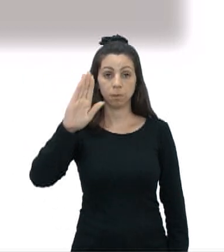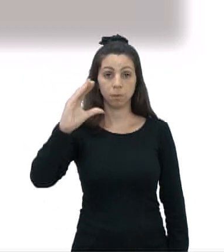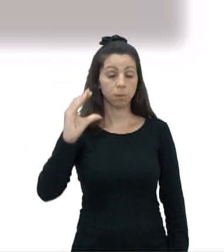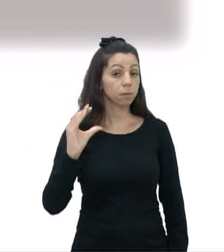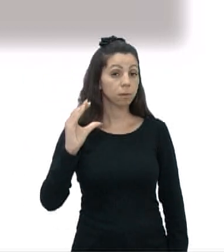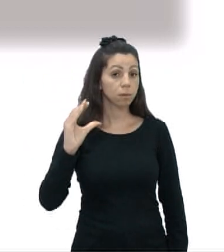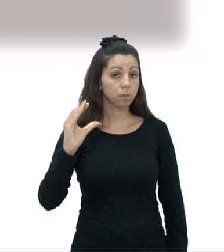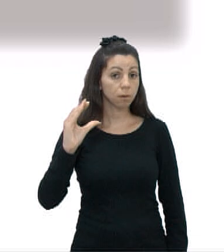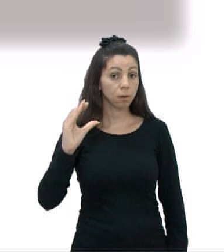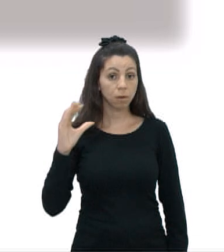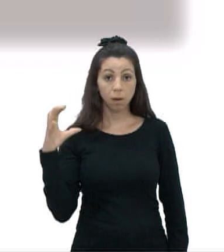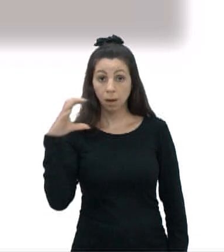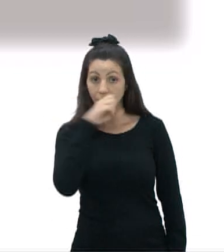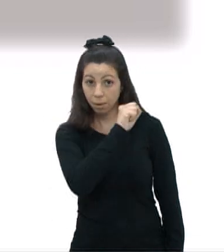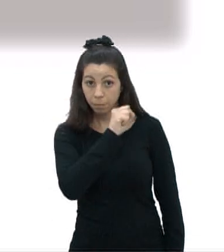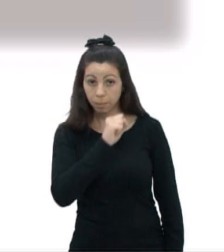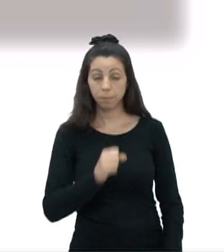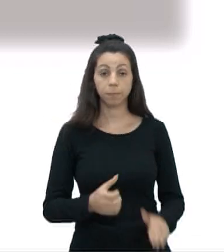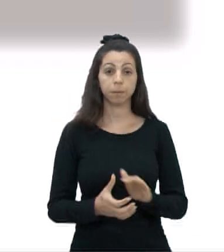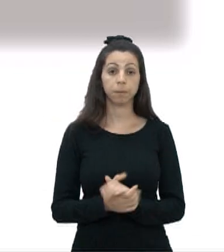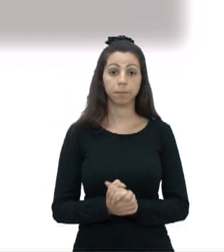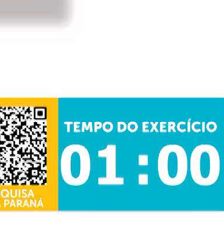bacia amazônica? É bem rápido, vai lá!